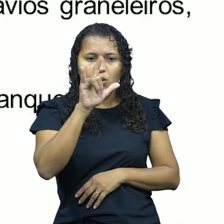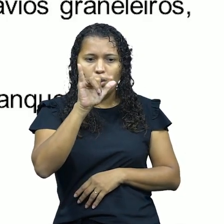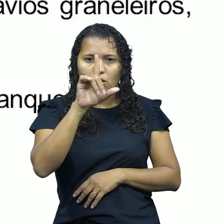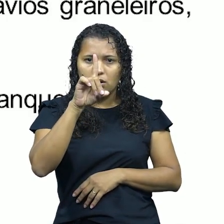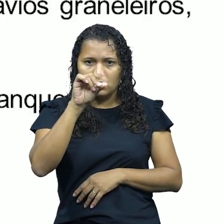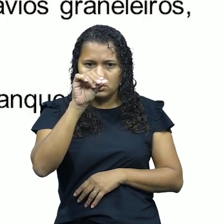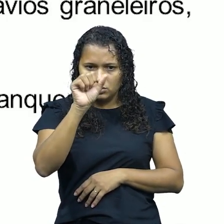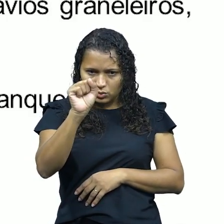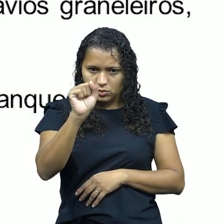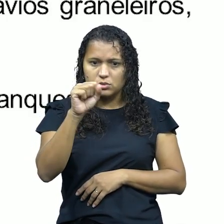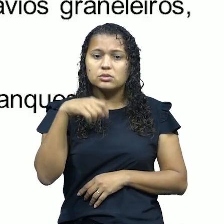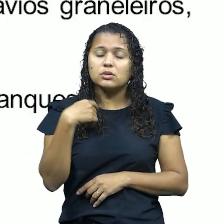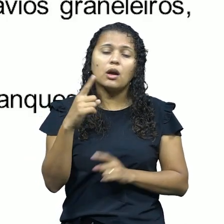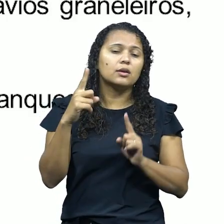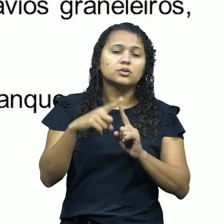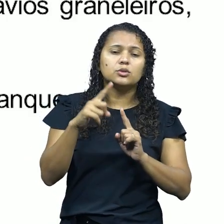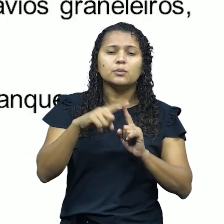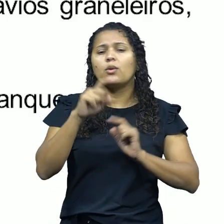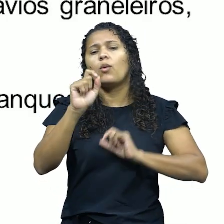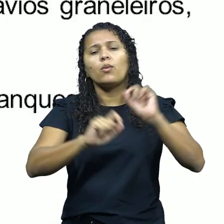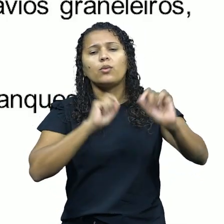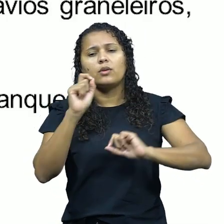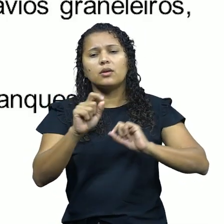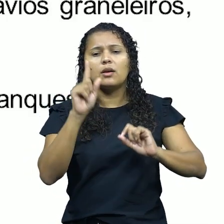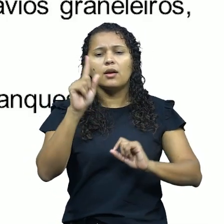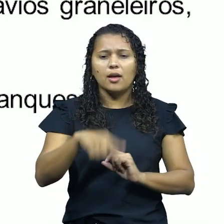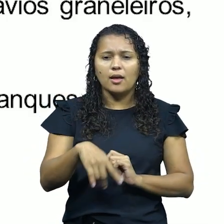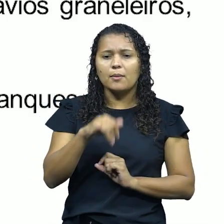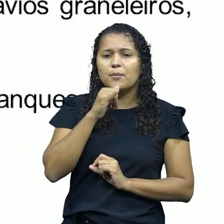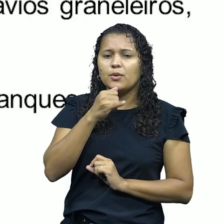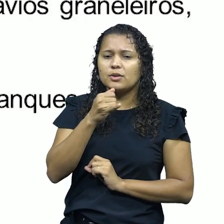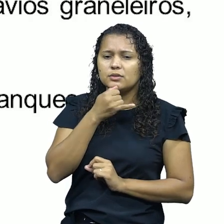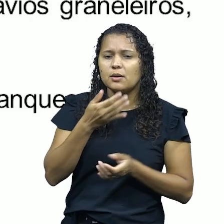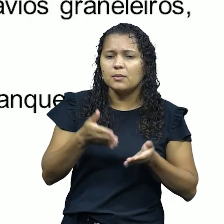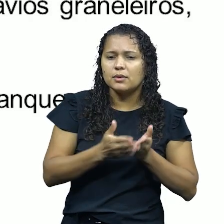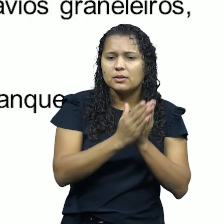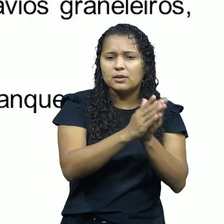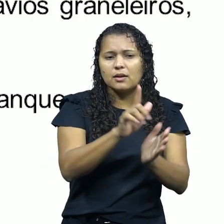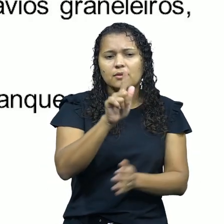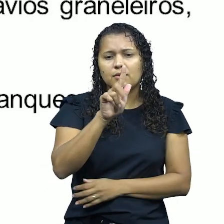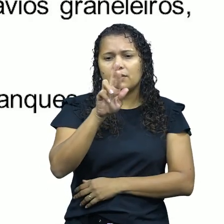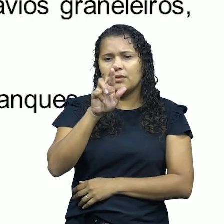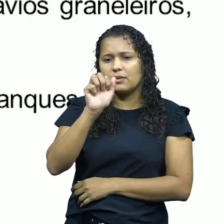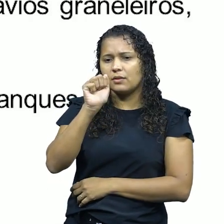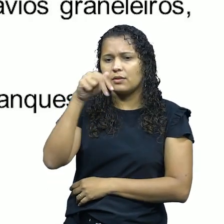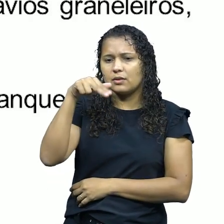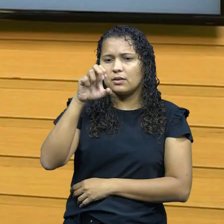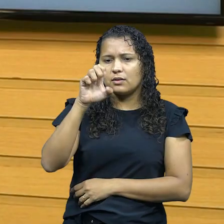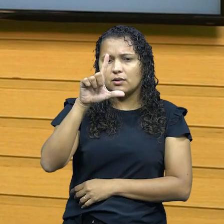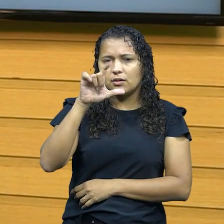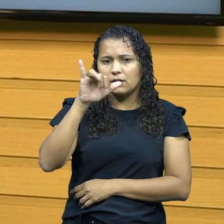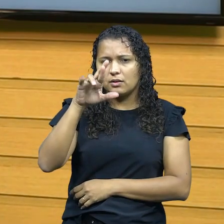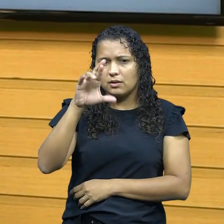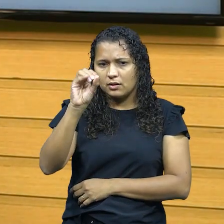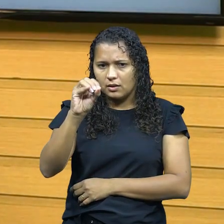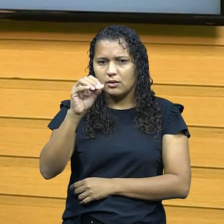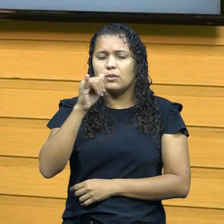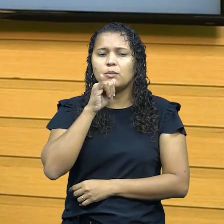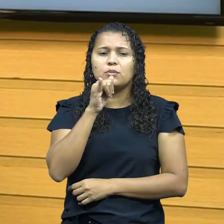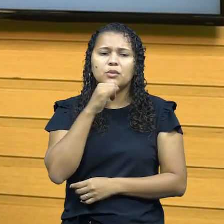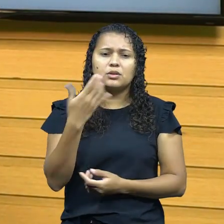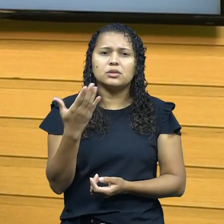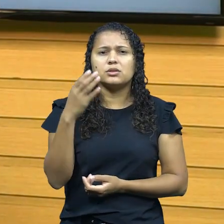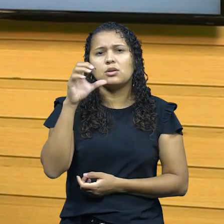É aquela embarcada diretamente em navios graneleiros sem embalagem. Então, são produtos